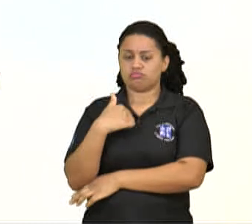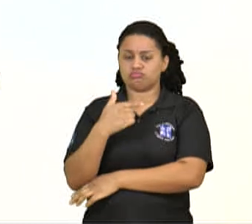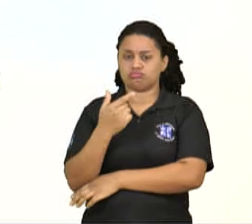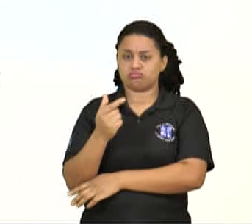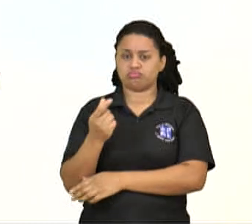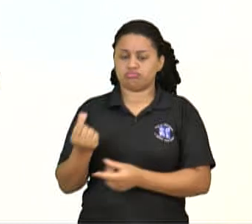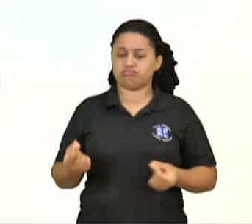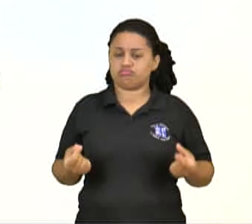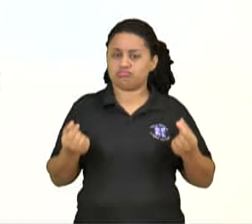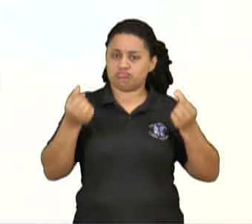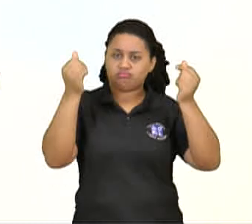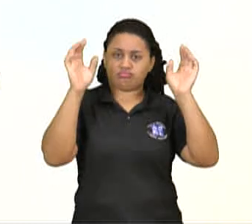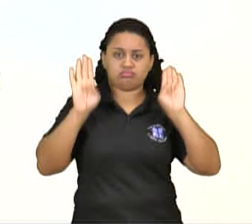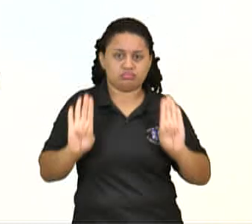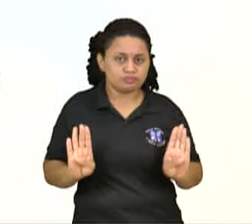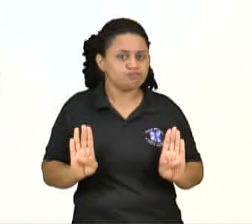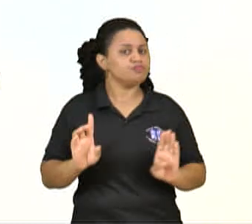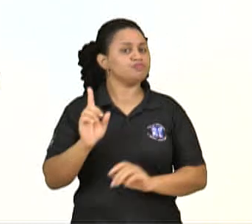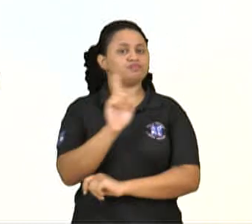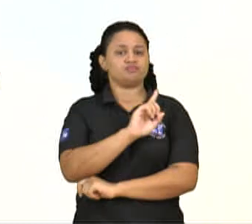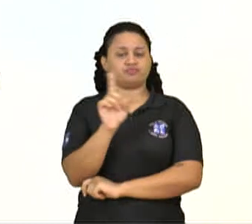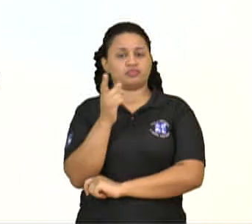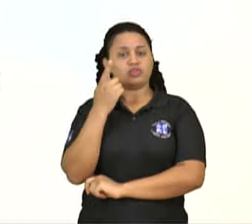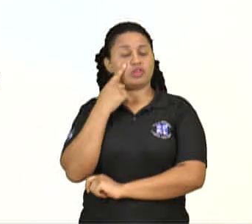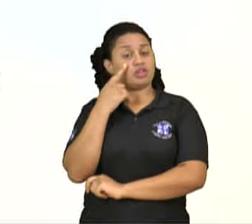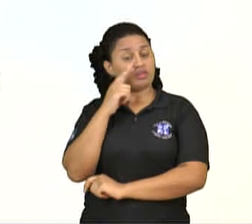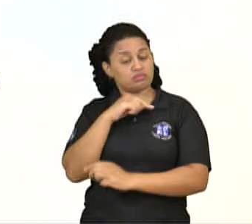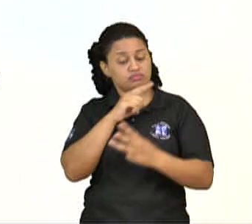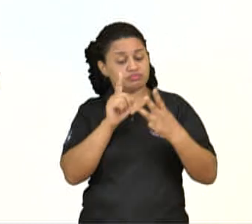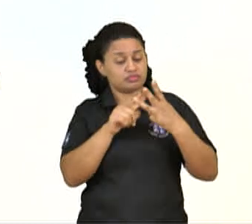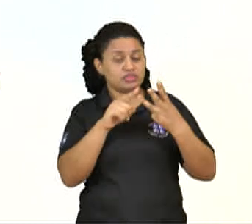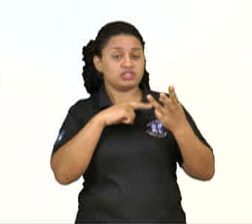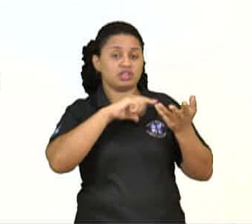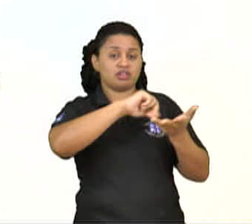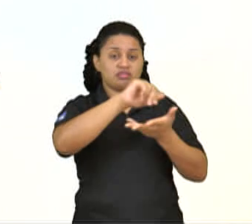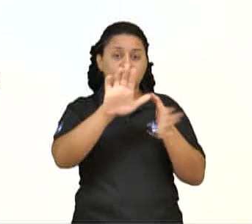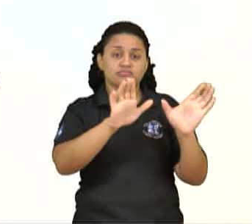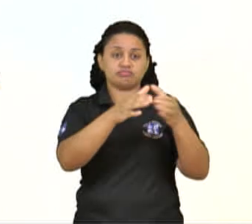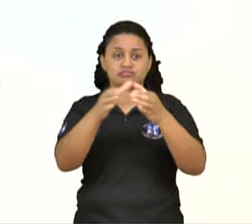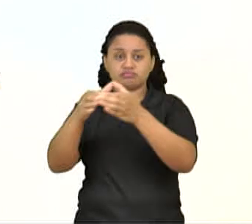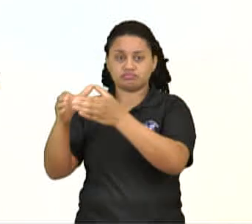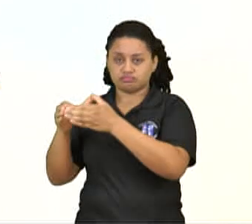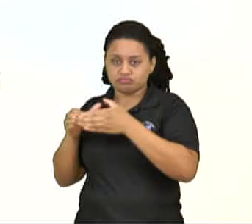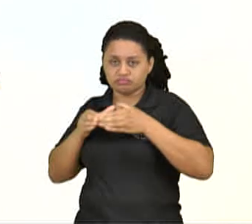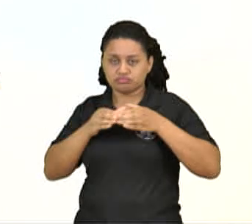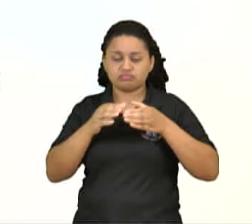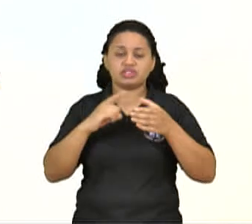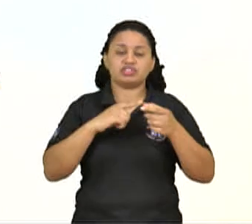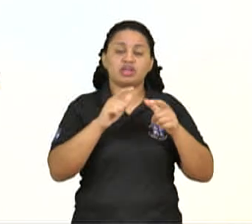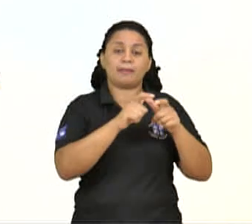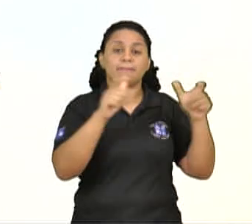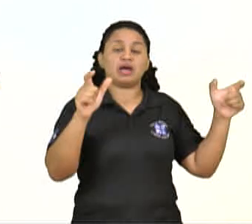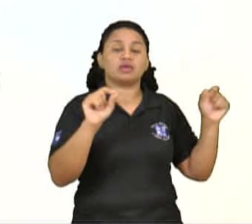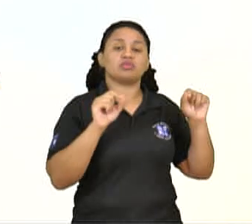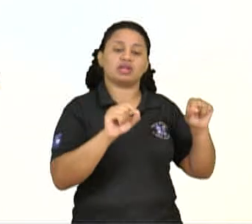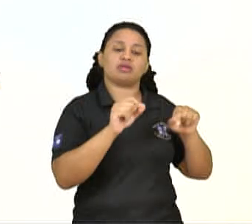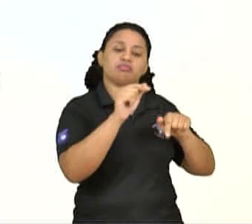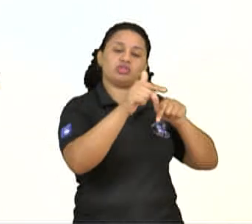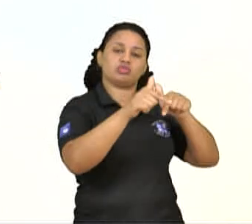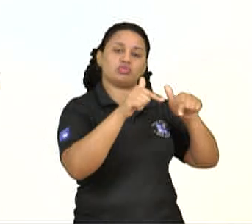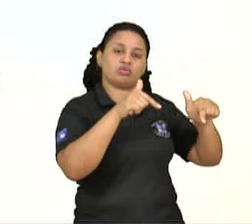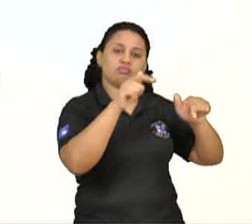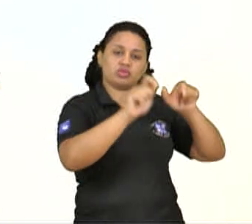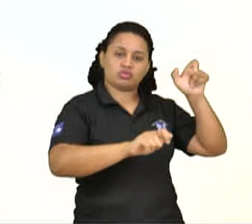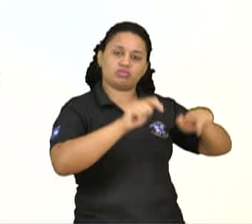burgueses. A gente vai ver que o terceiro Estado existiam vários grupos. Dentro dele nós tínhamos uma grande maioria de camponeses